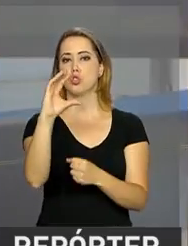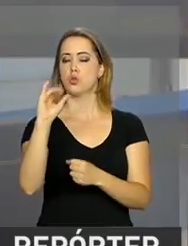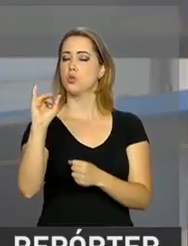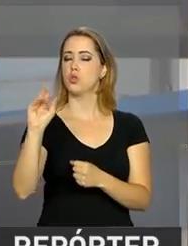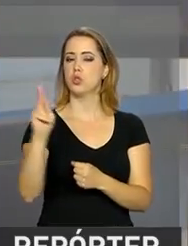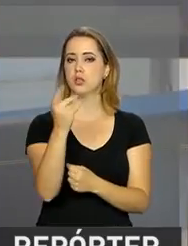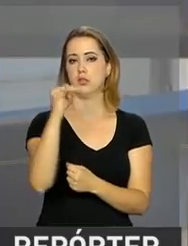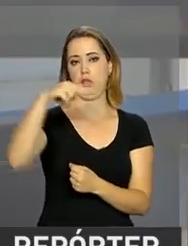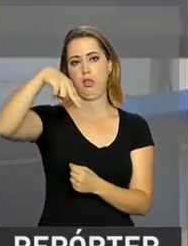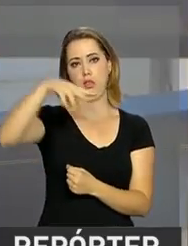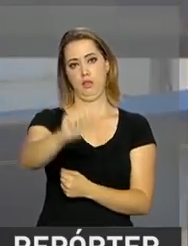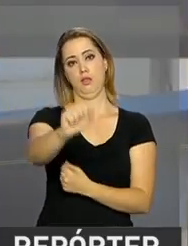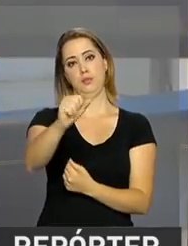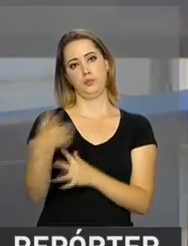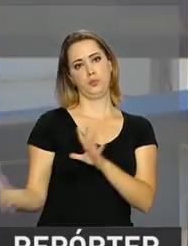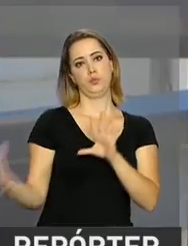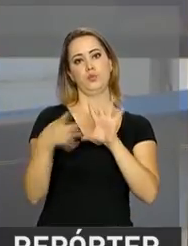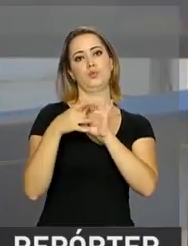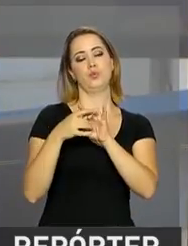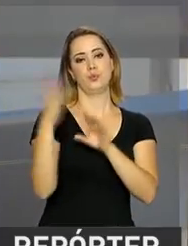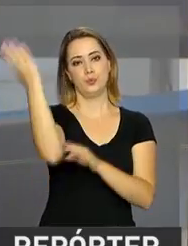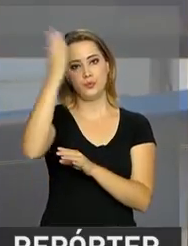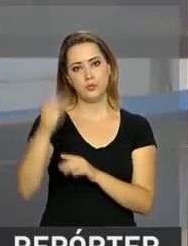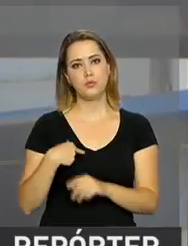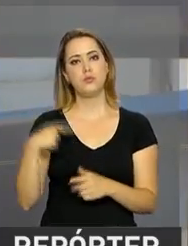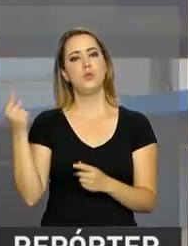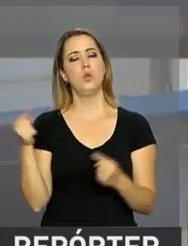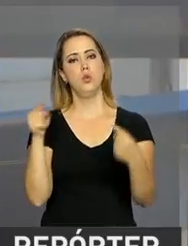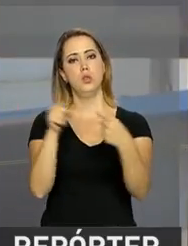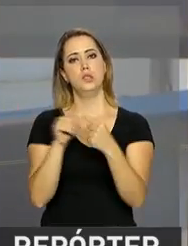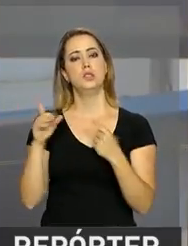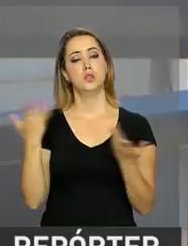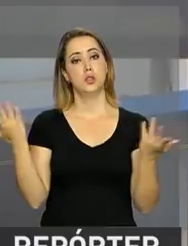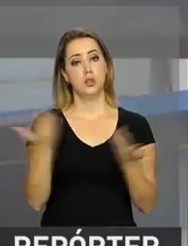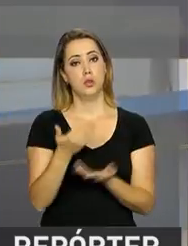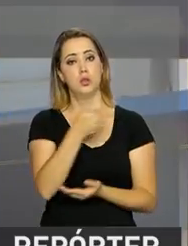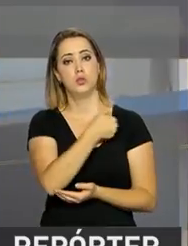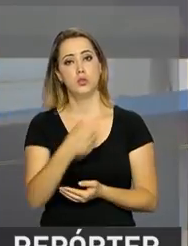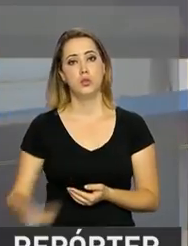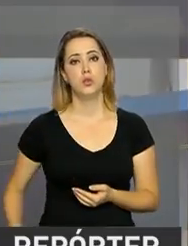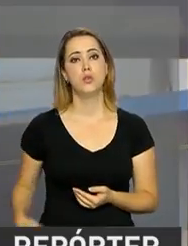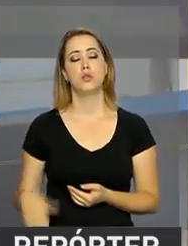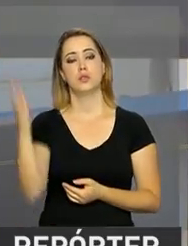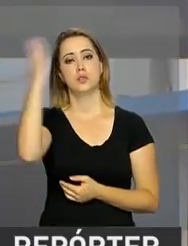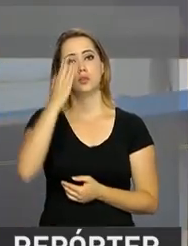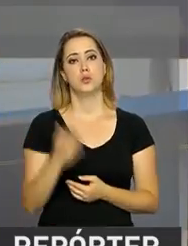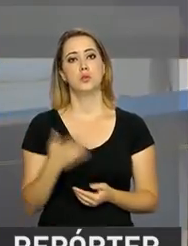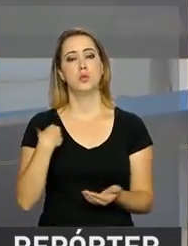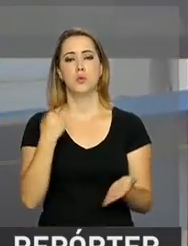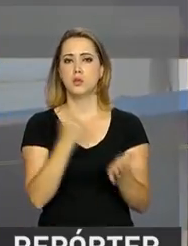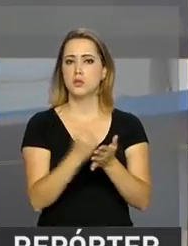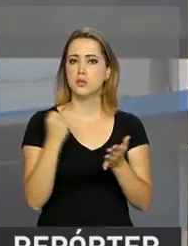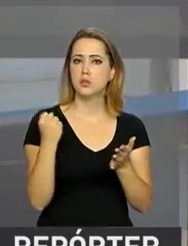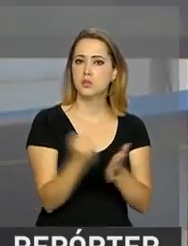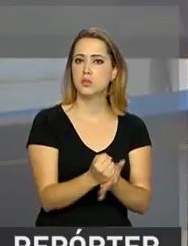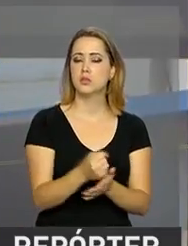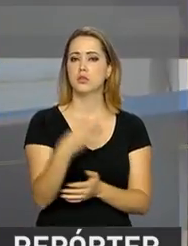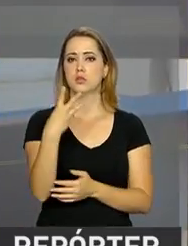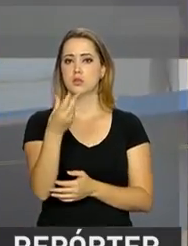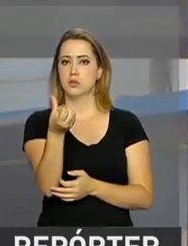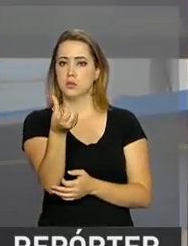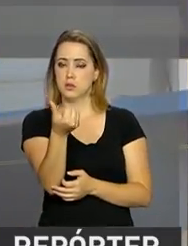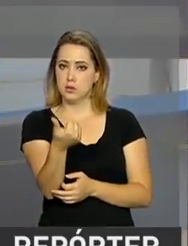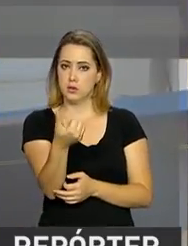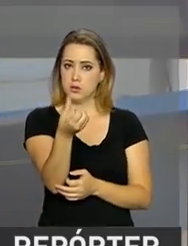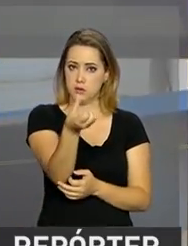e com o objetivo de receber ainda mais turistas chineses o governo brasileiro credenciou 316 agências quem conta